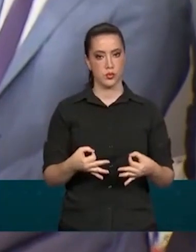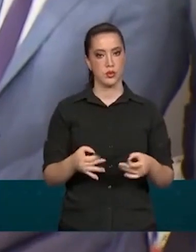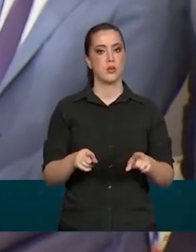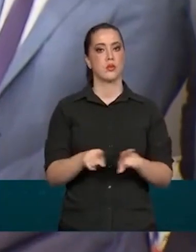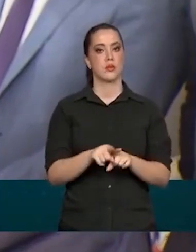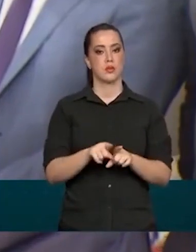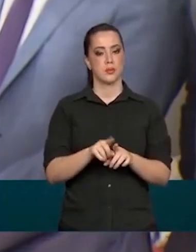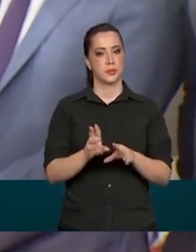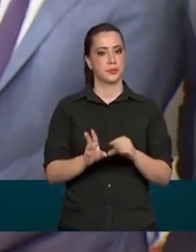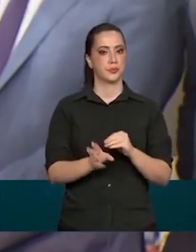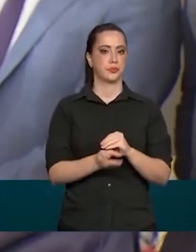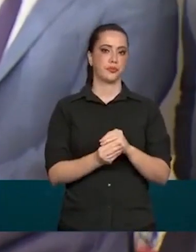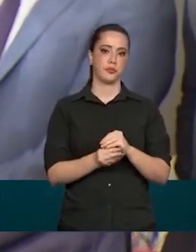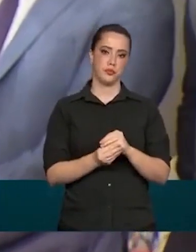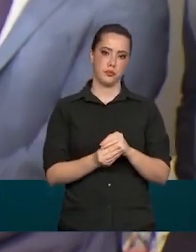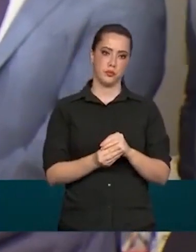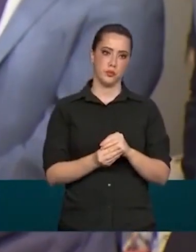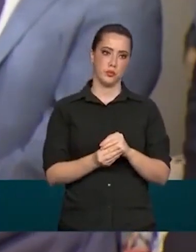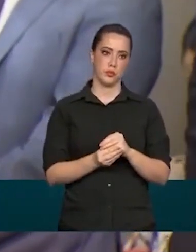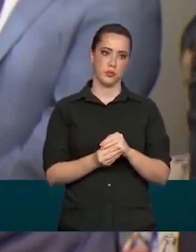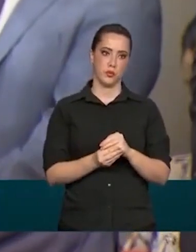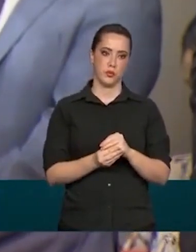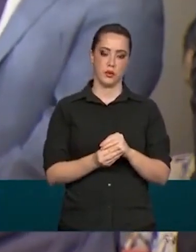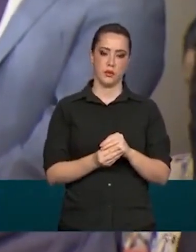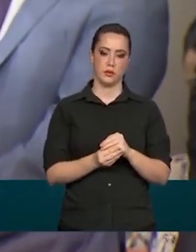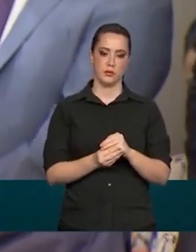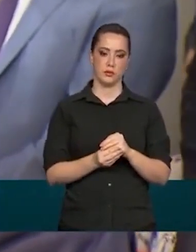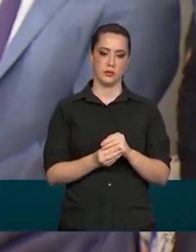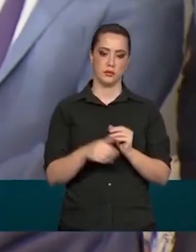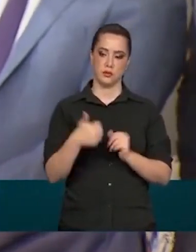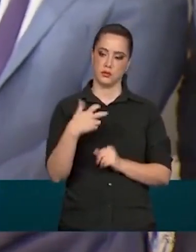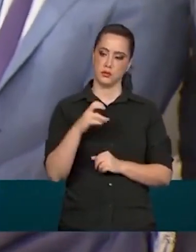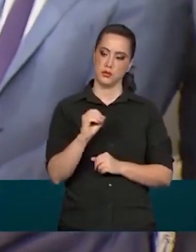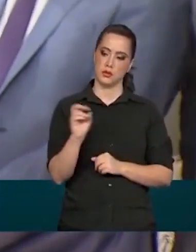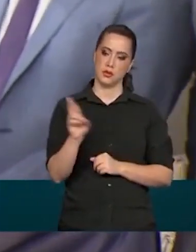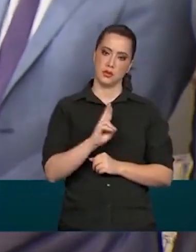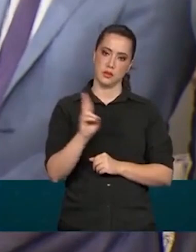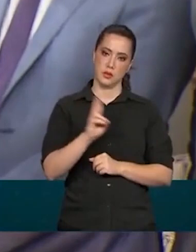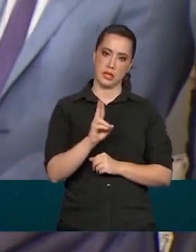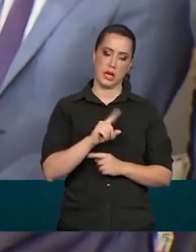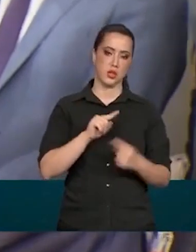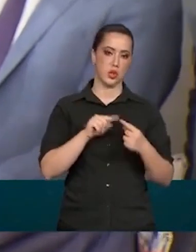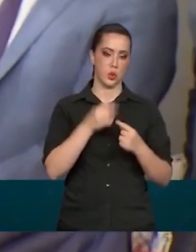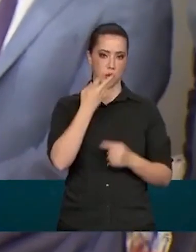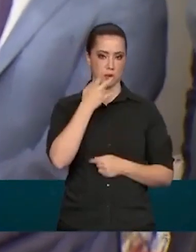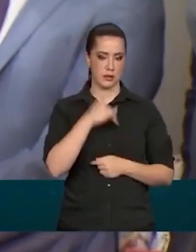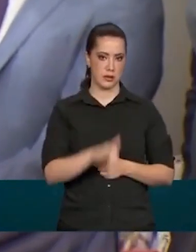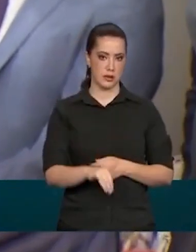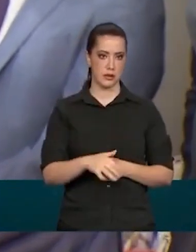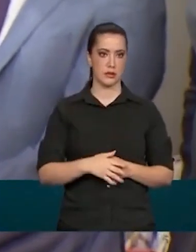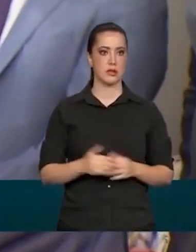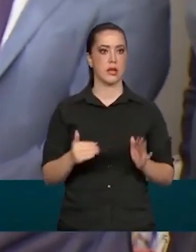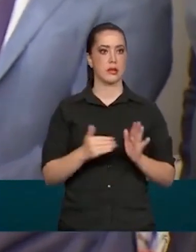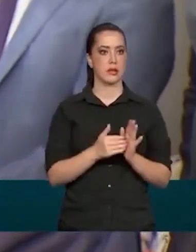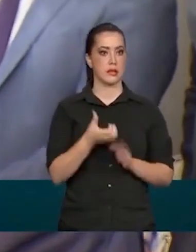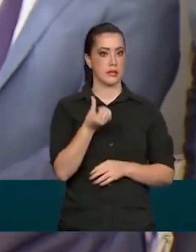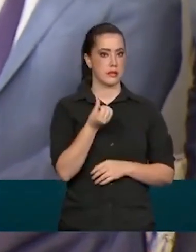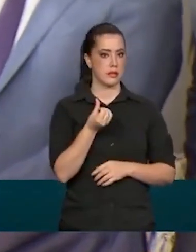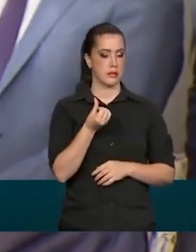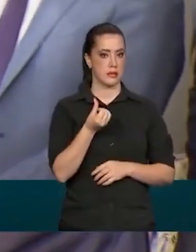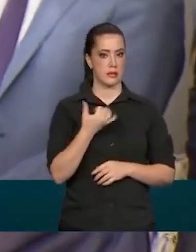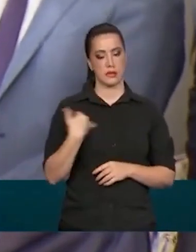ainda acrescido a R$ 150,00 por criança até